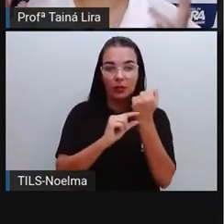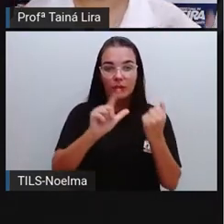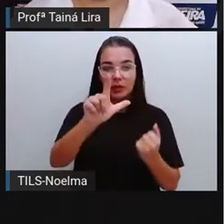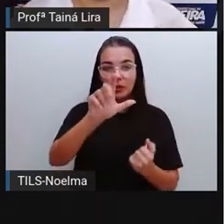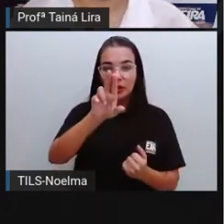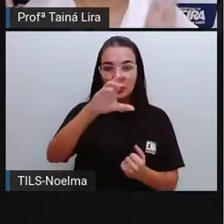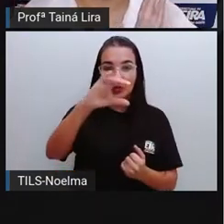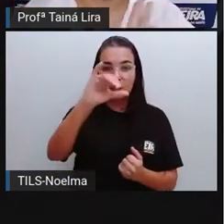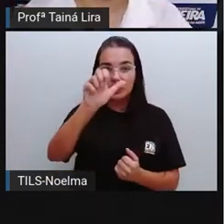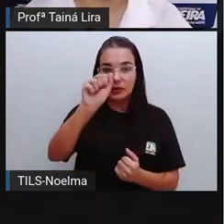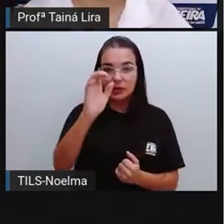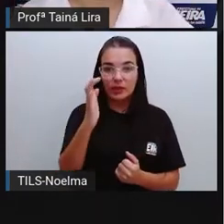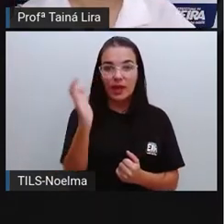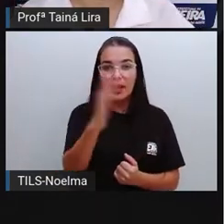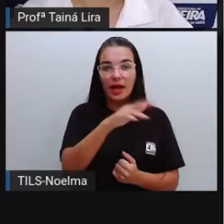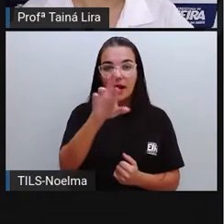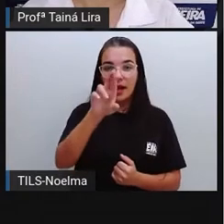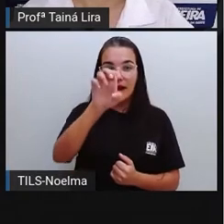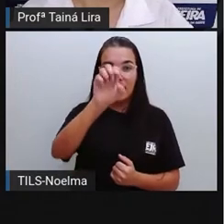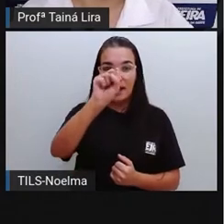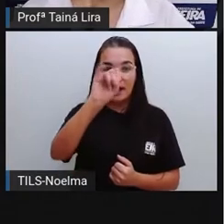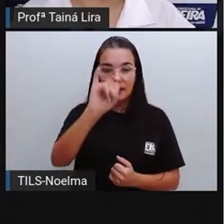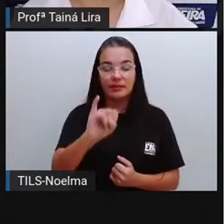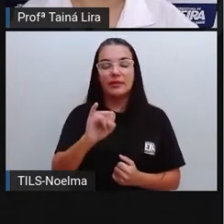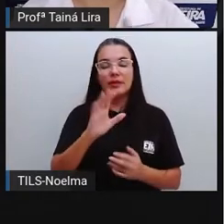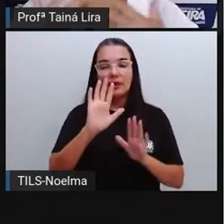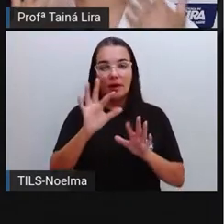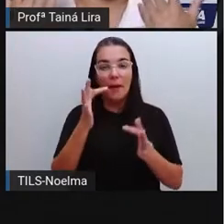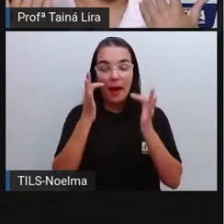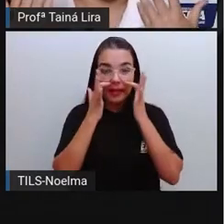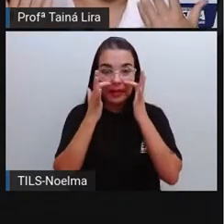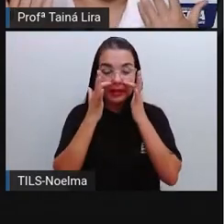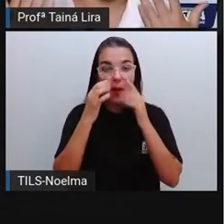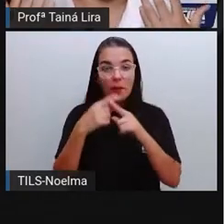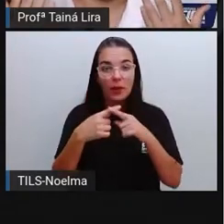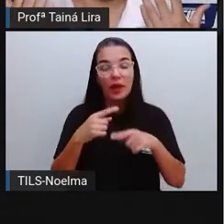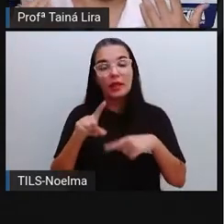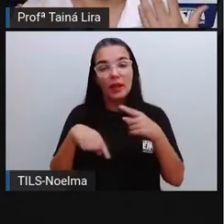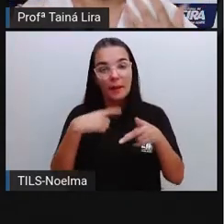vai discutir a nossa aula, né? A gente vai continuar